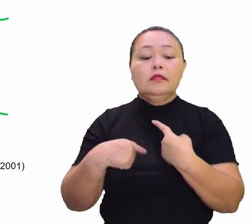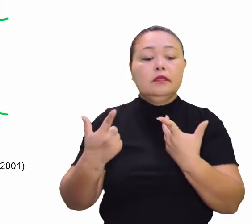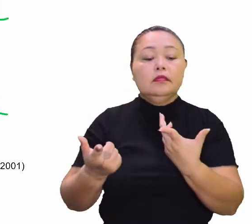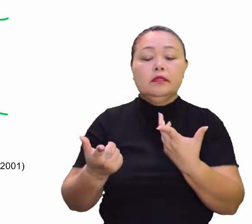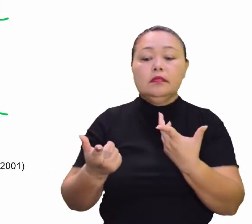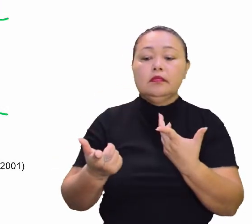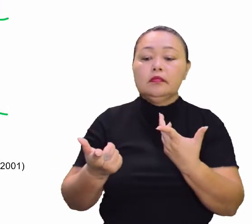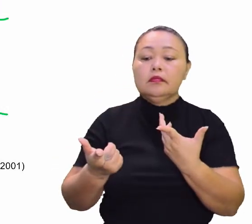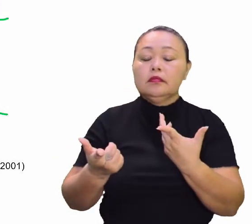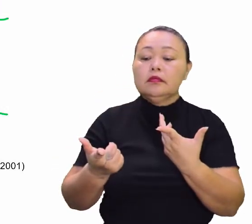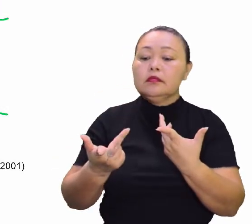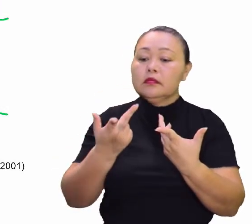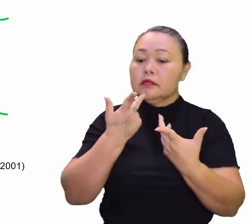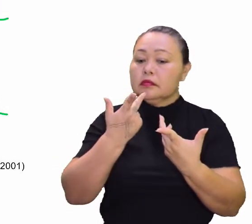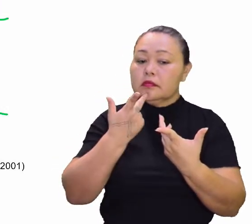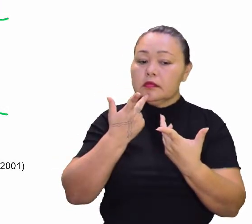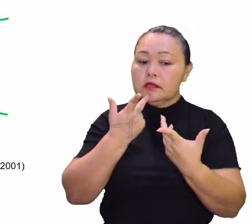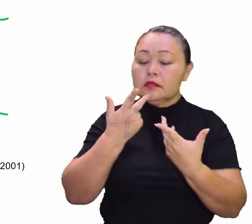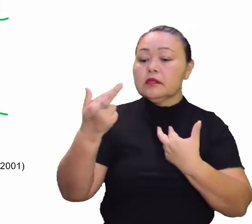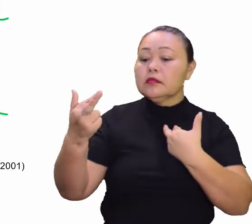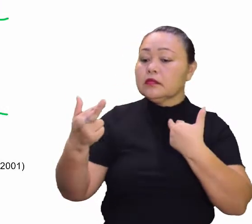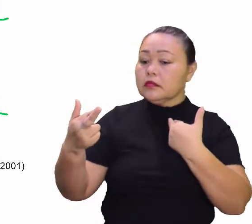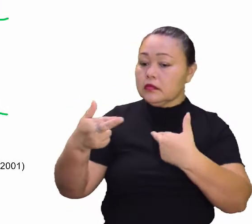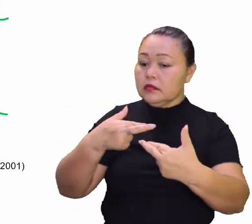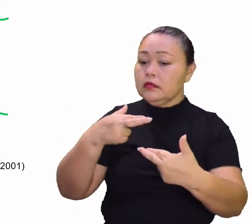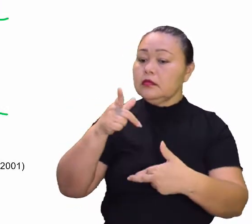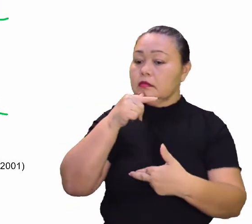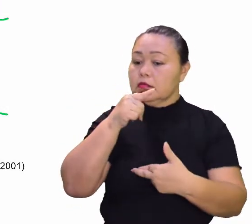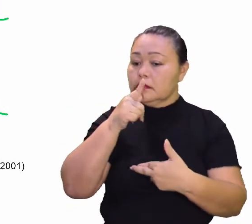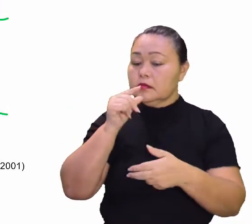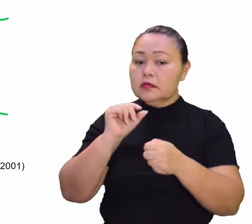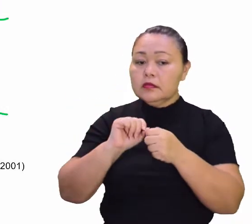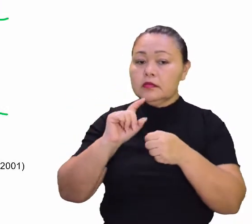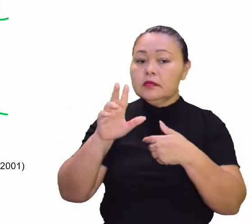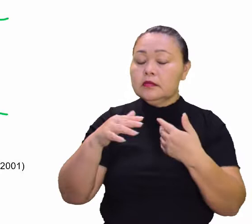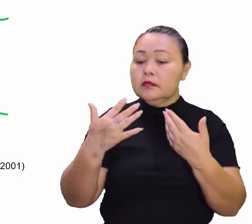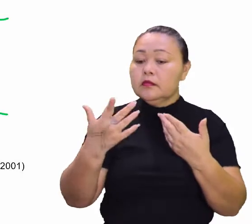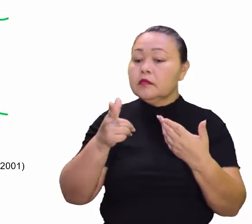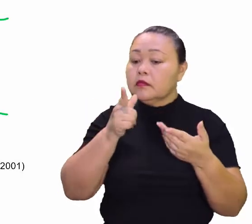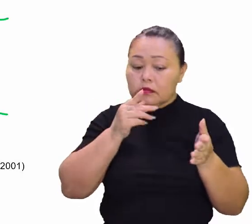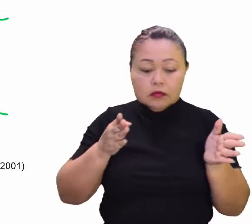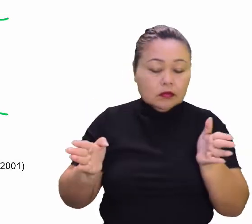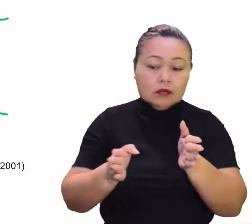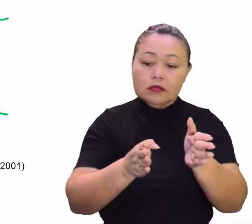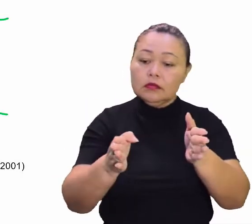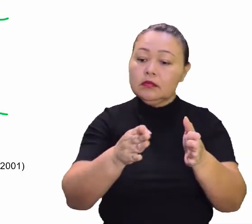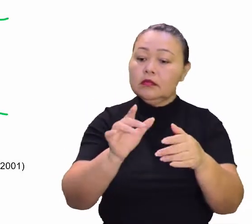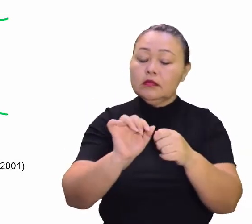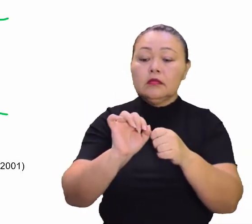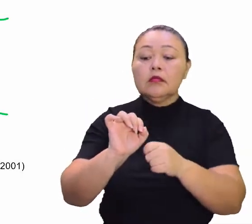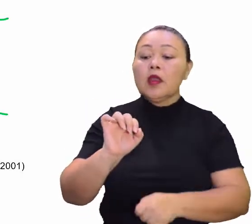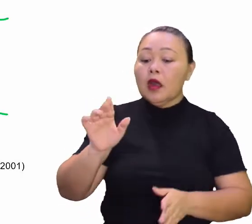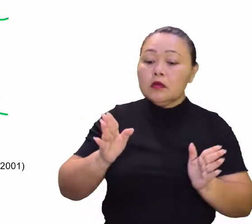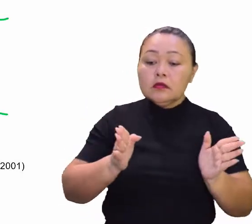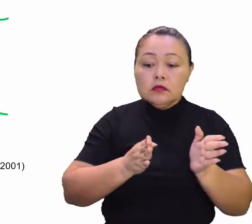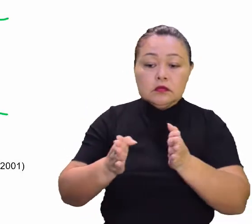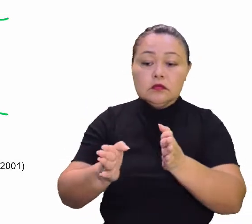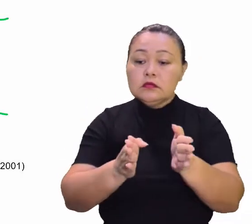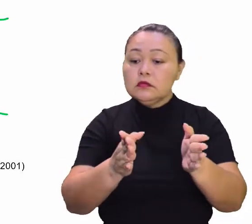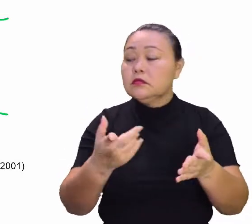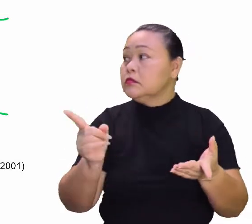Rogério? E para falar de recursos hídricos, por exemplo, quando a gente está falando de rios, esse rio não